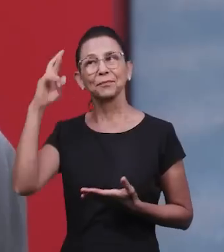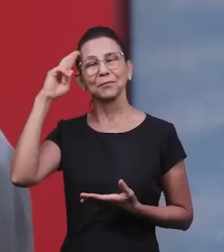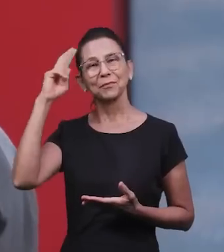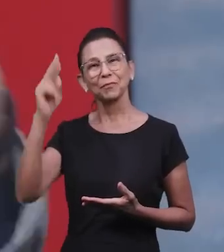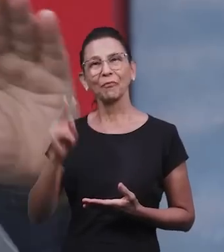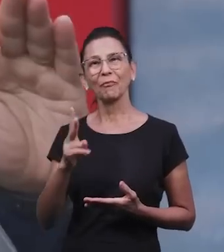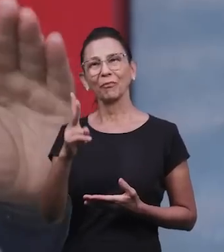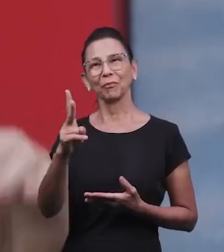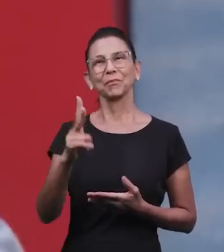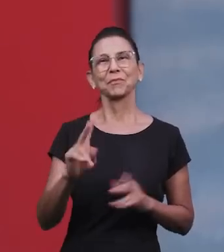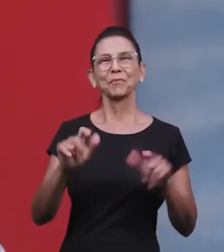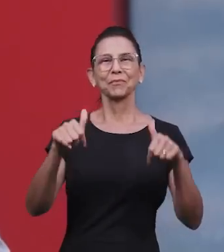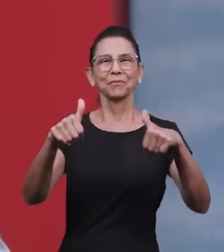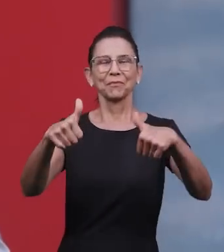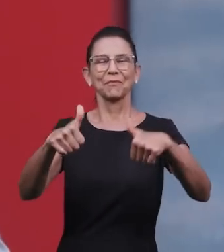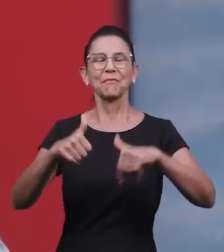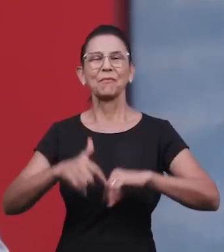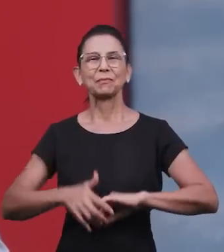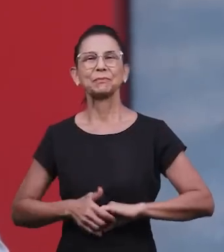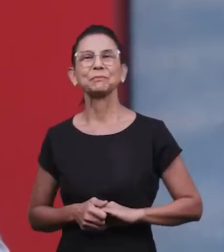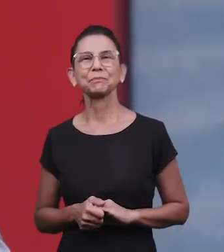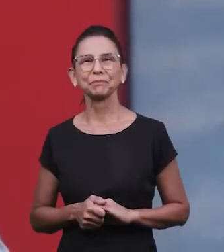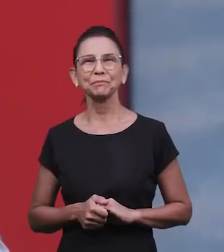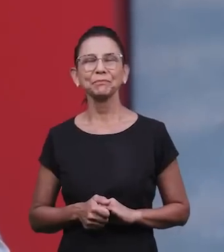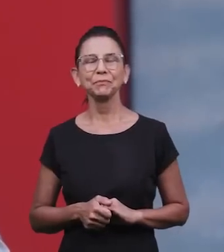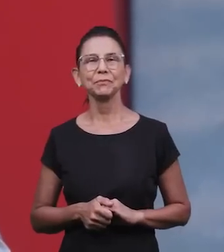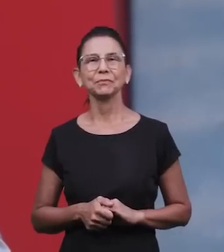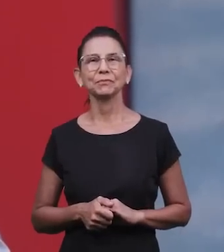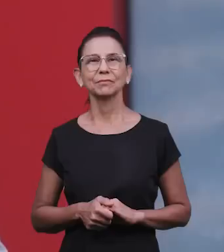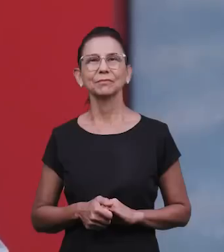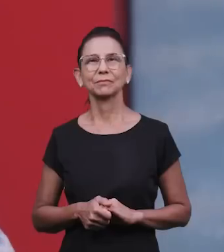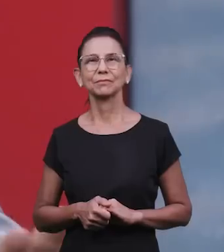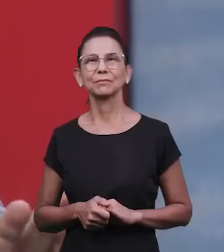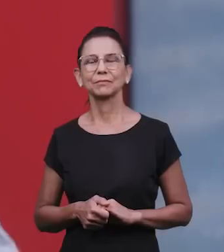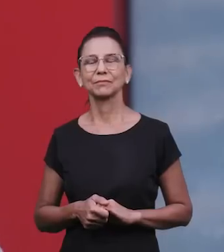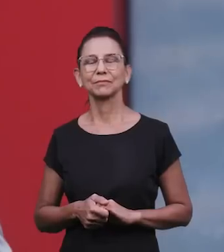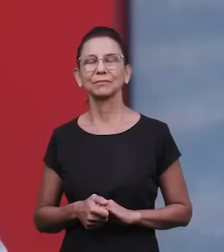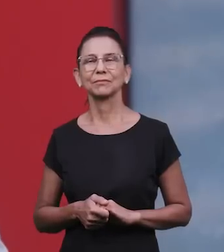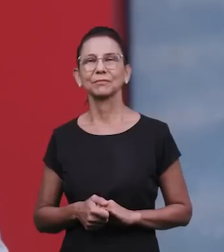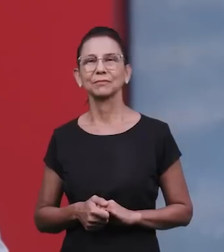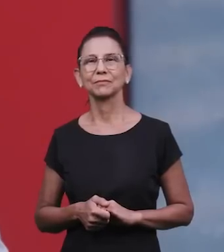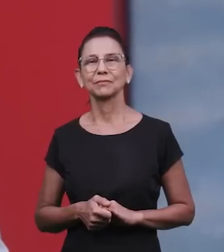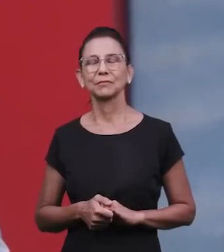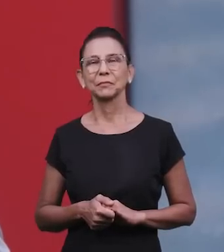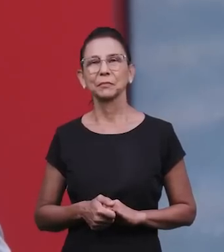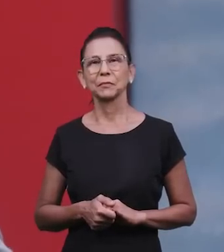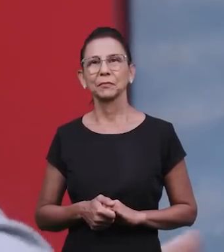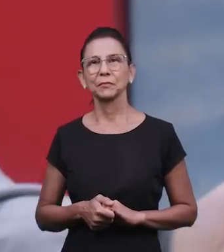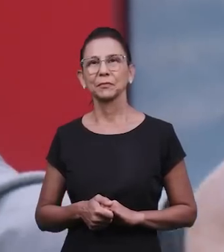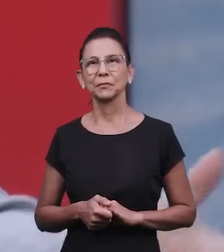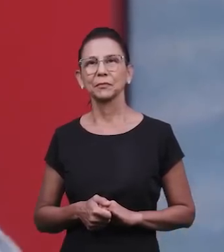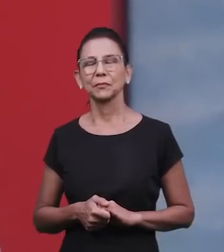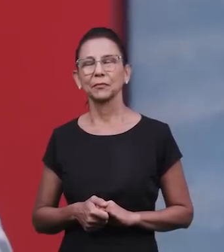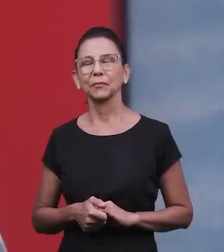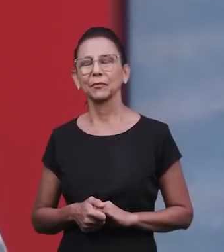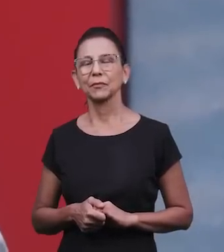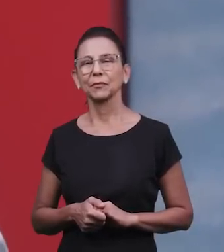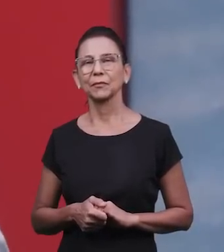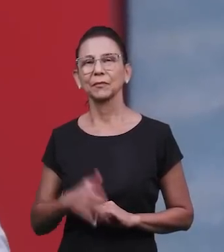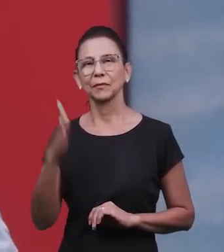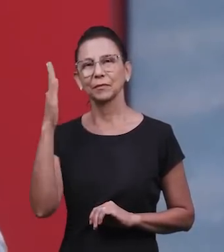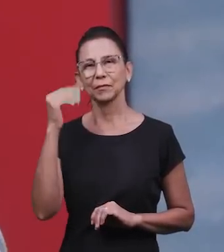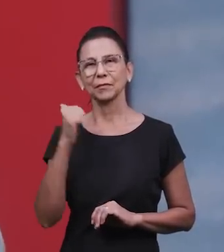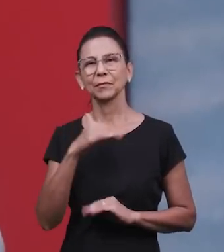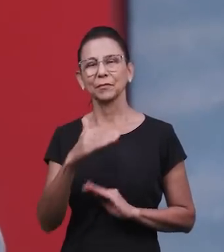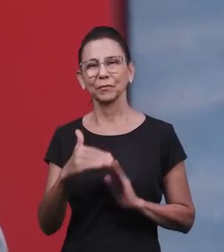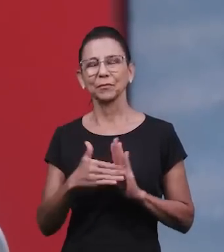E aí o Senhor faz o restante desse trabalho e a gente sabe o quanto Ele faz por nós através desse